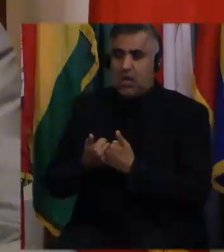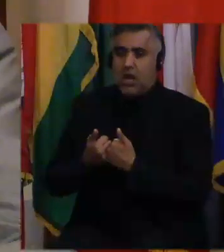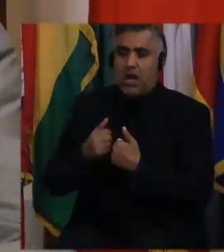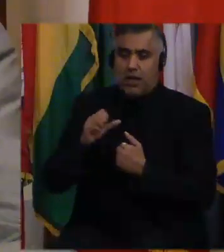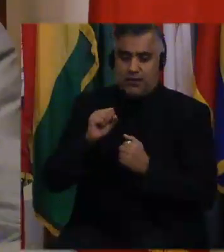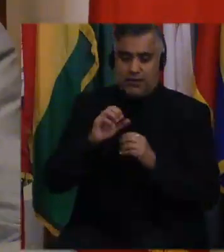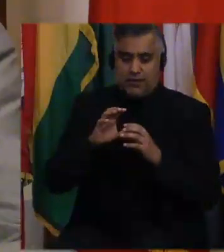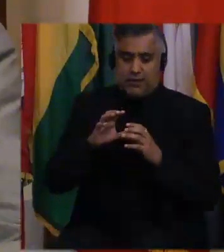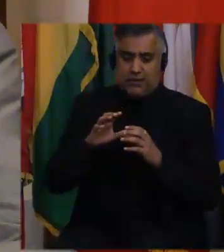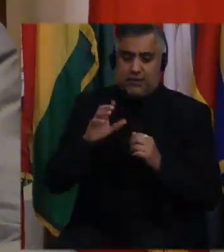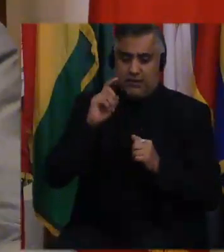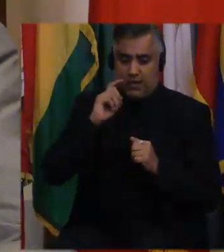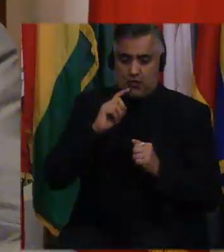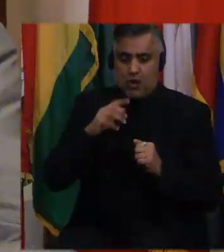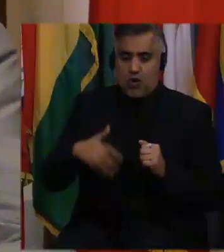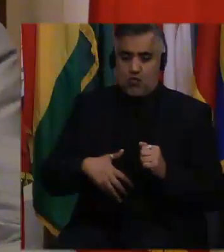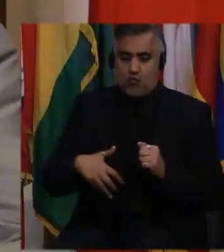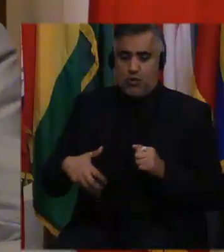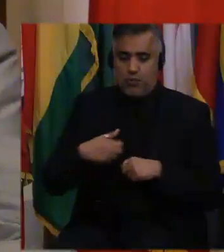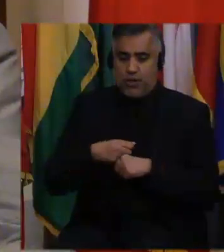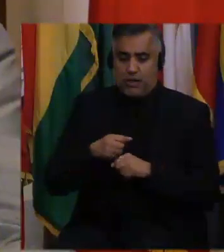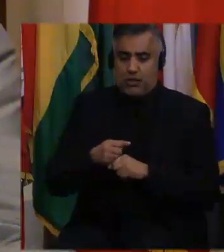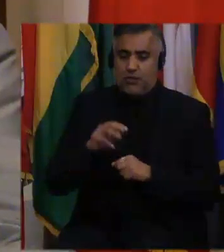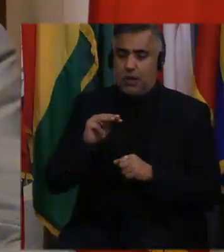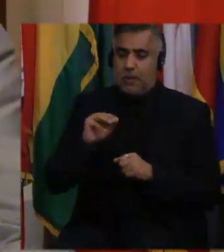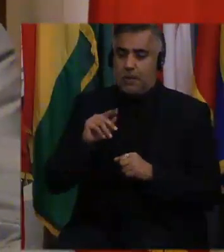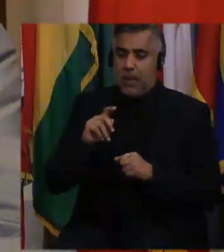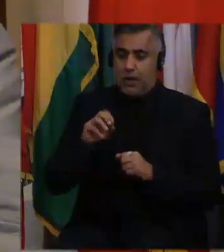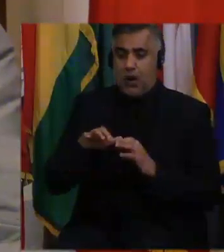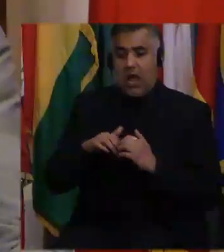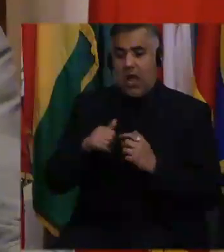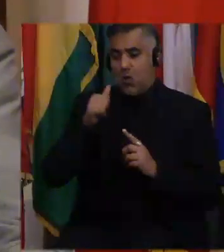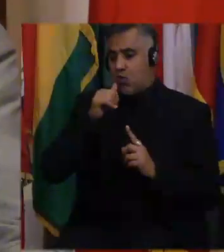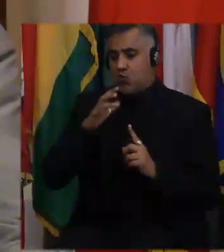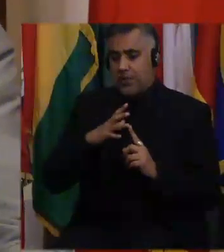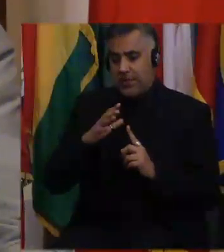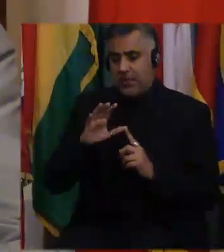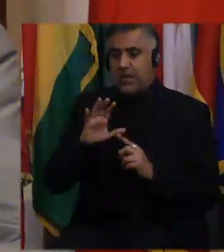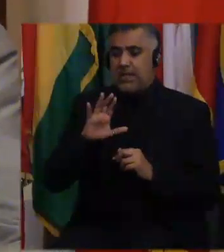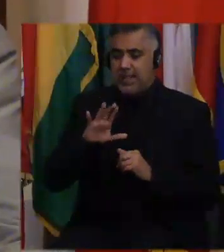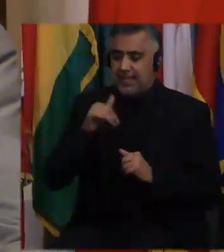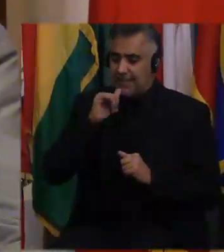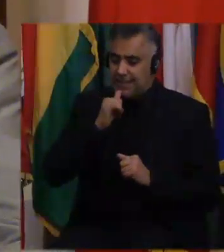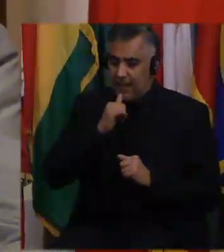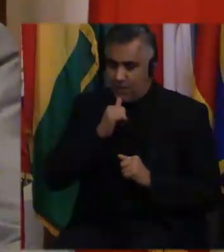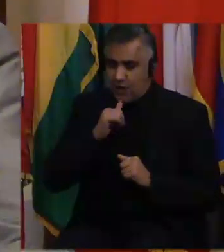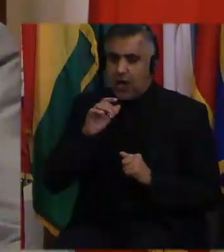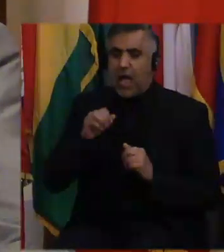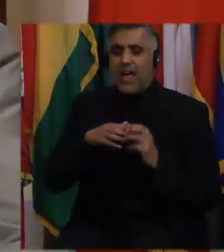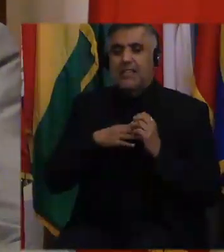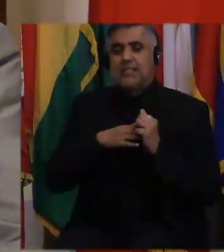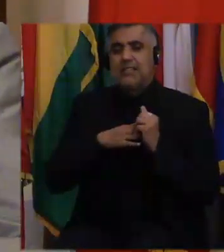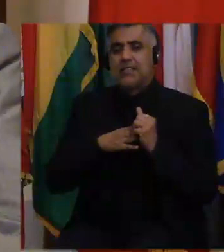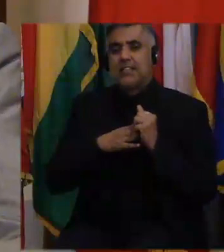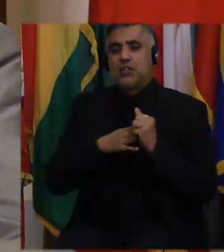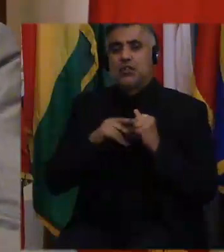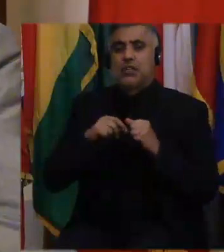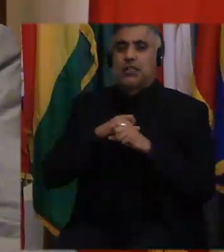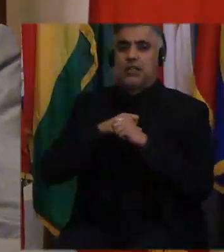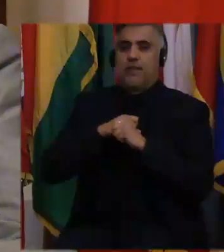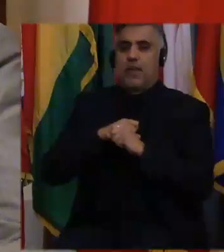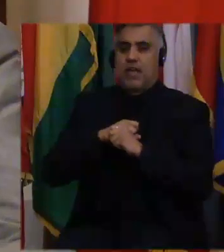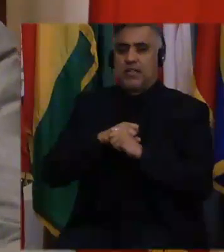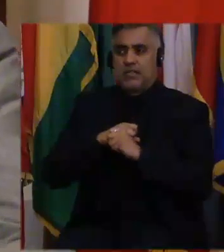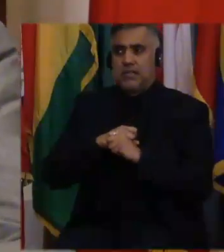triple condição de risco que sofrem as mulheres defensoras de direitos humanos, e seu trabalho como lideresas, e das causas